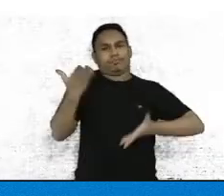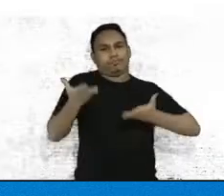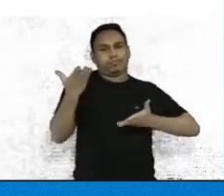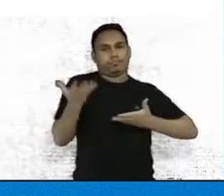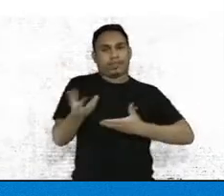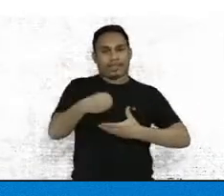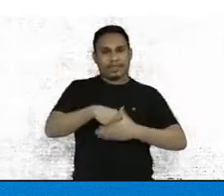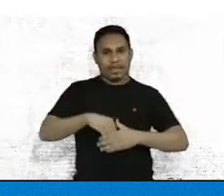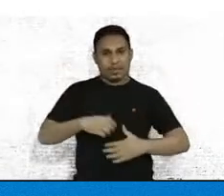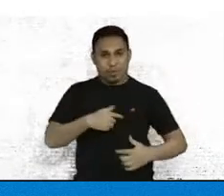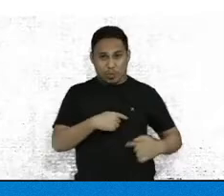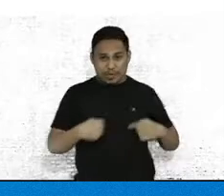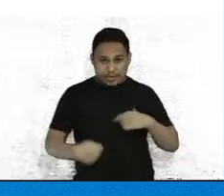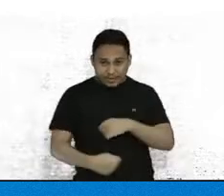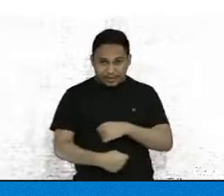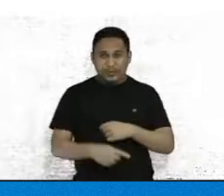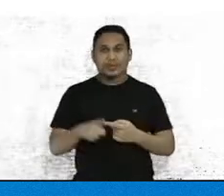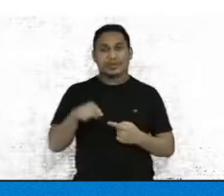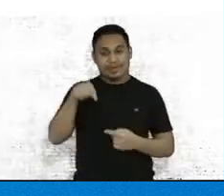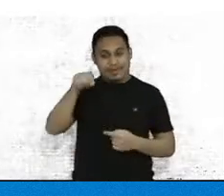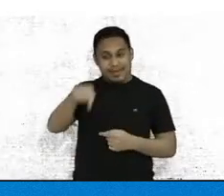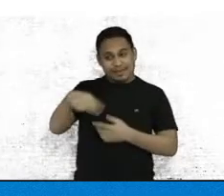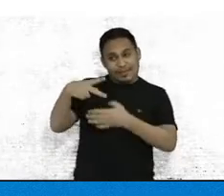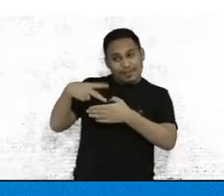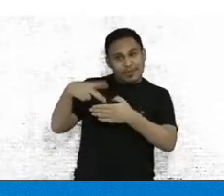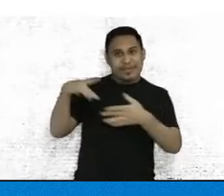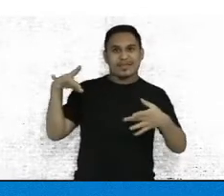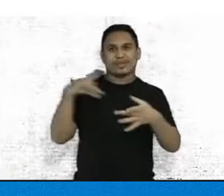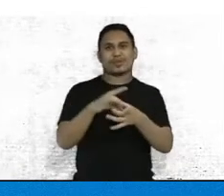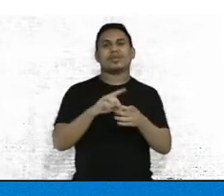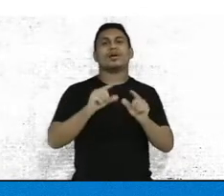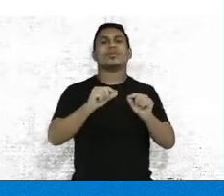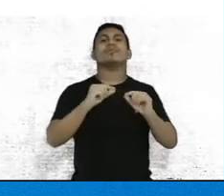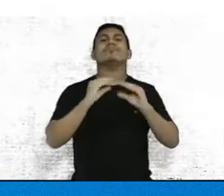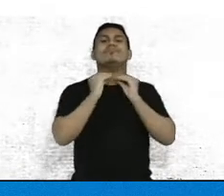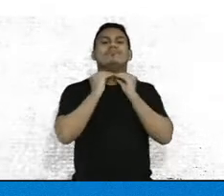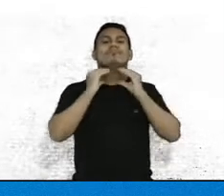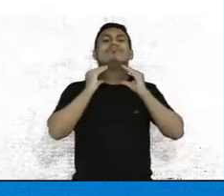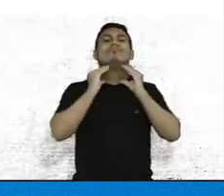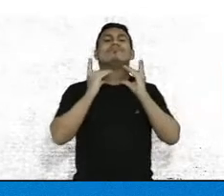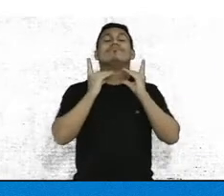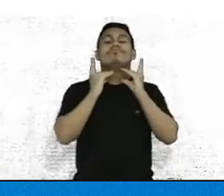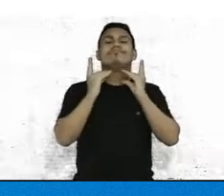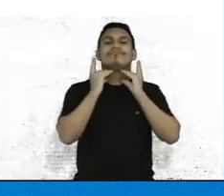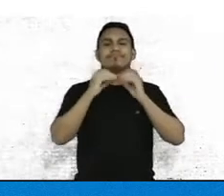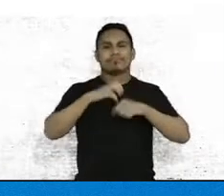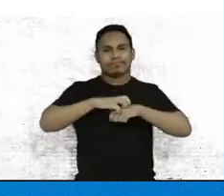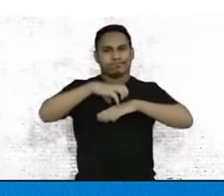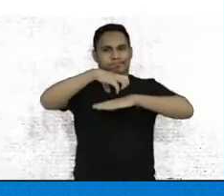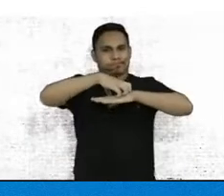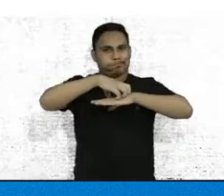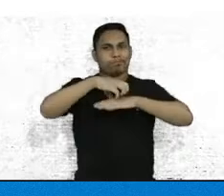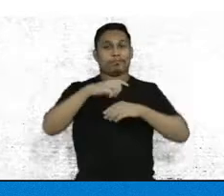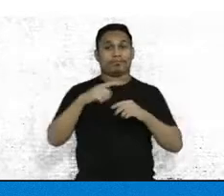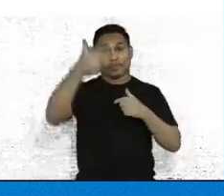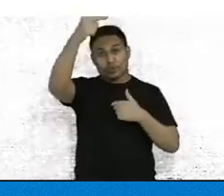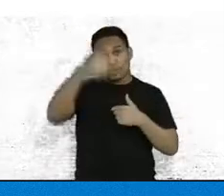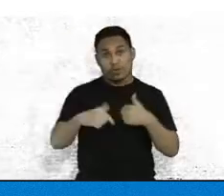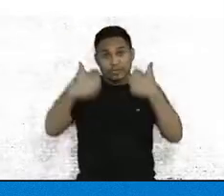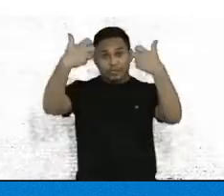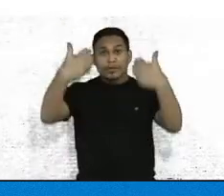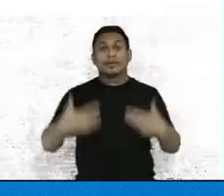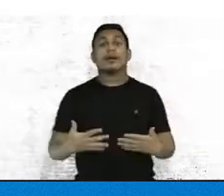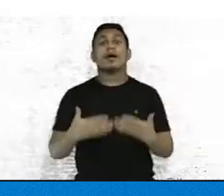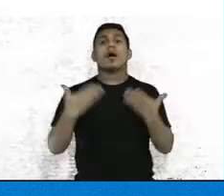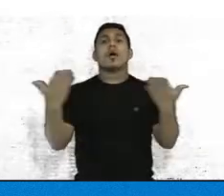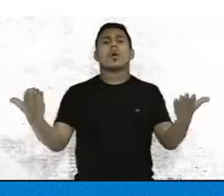estão associados com essa inflamação, com a doença autoimune, tá? Vamos, de novo, quais são as principais